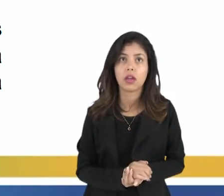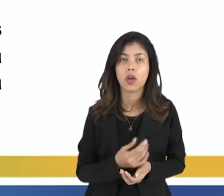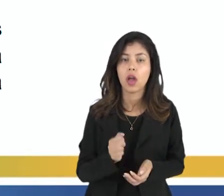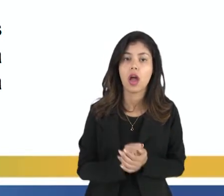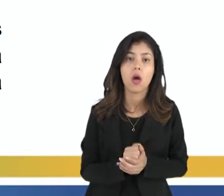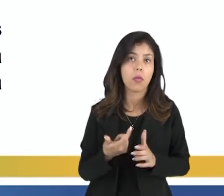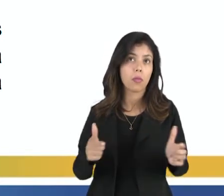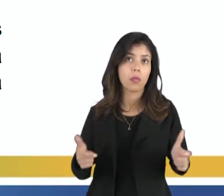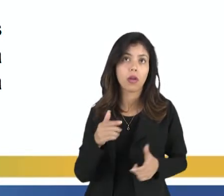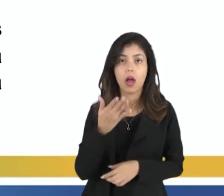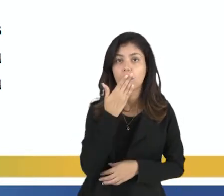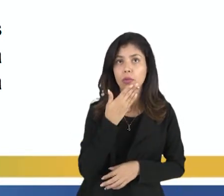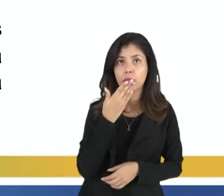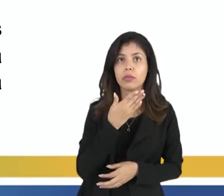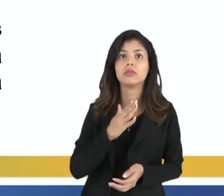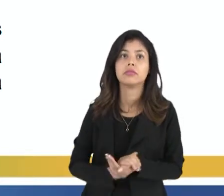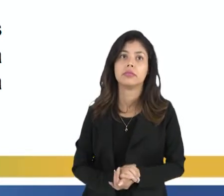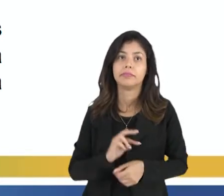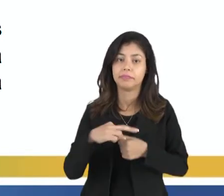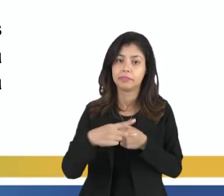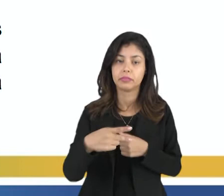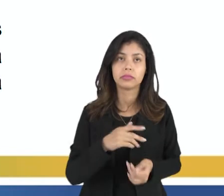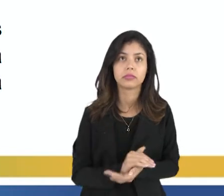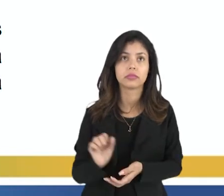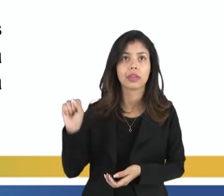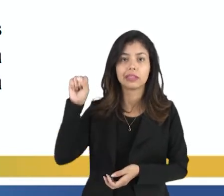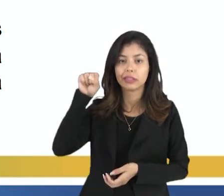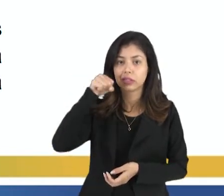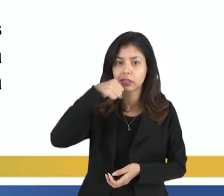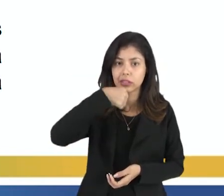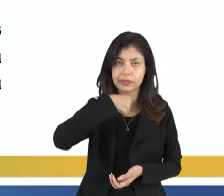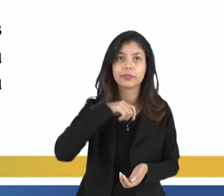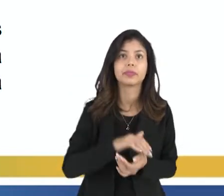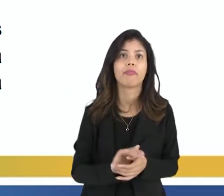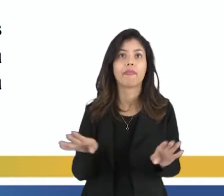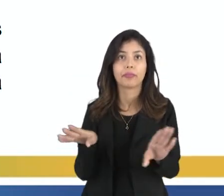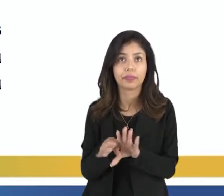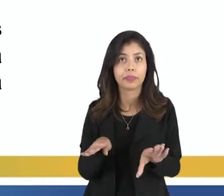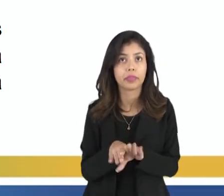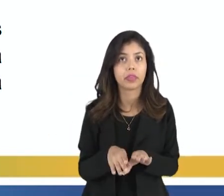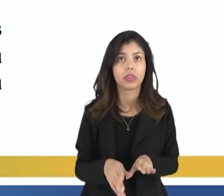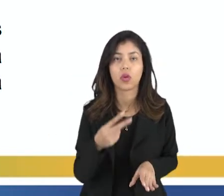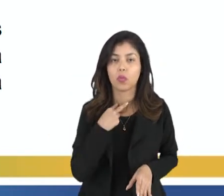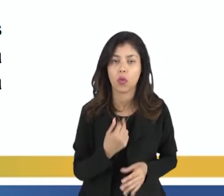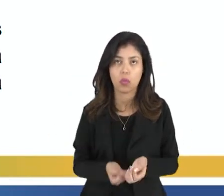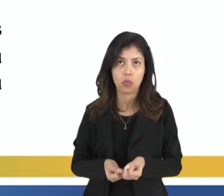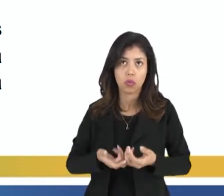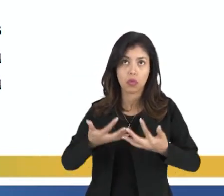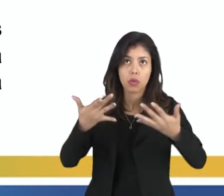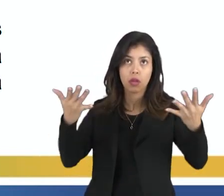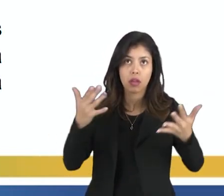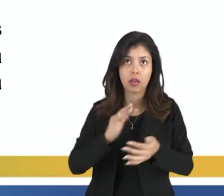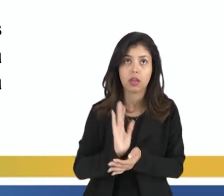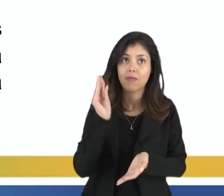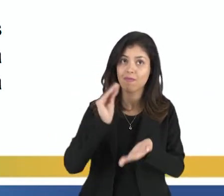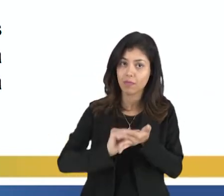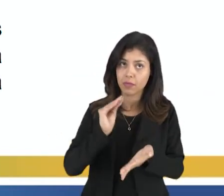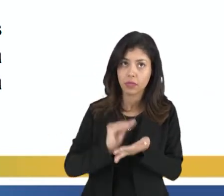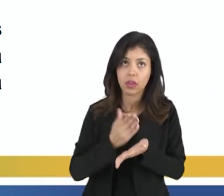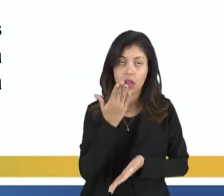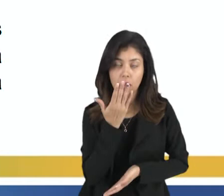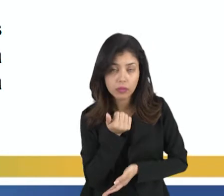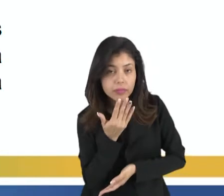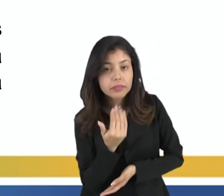encarecendo o preço do açúcar. Em consequência, a cana-de-açúcar ocupou o espaço das terras férteis e